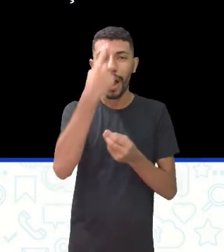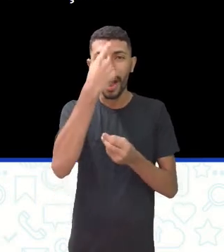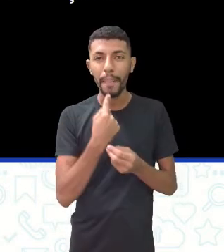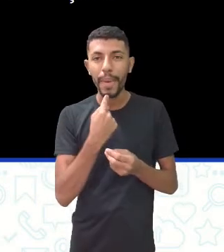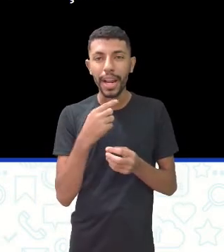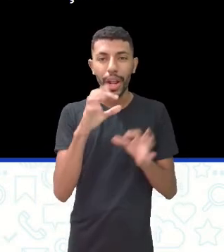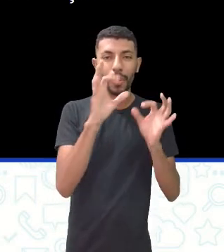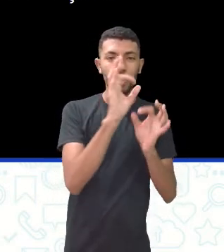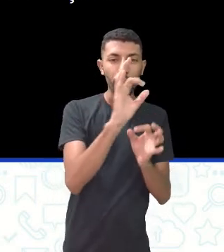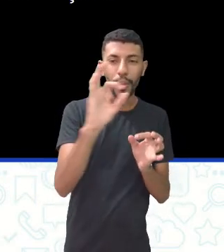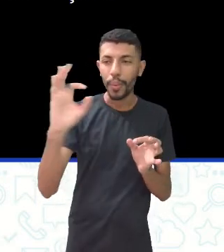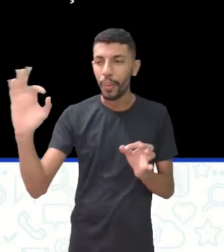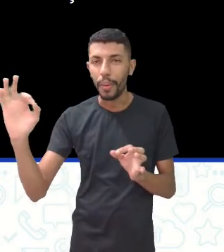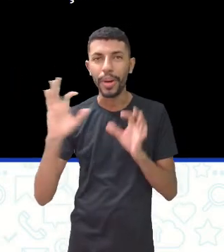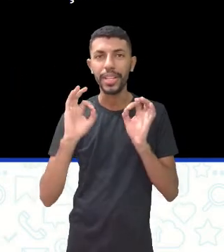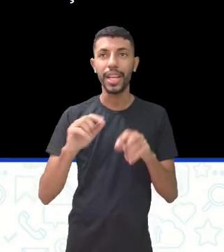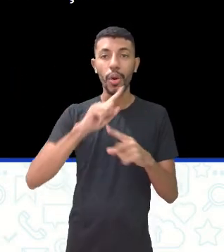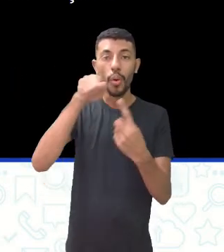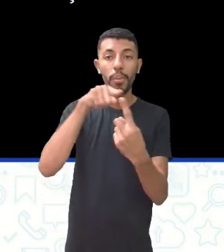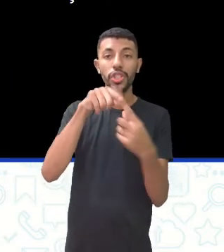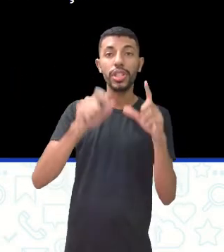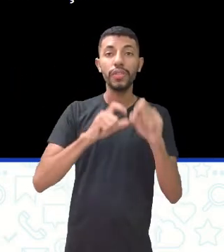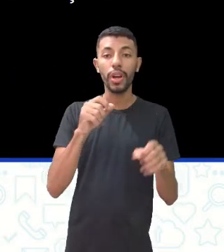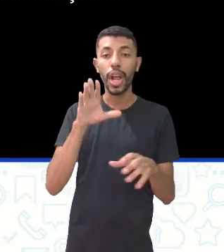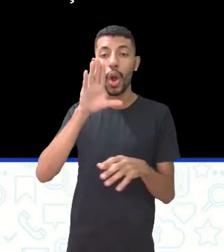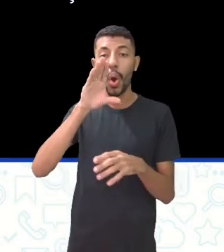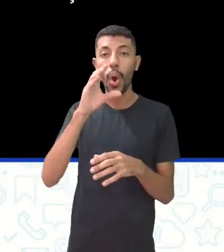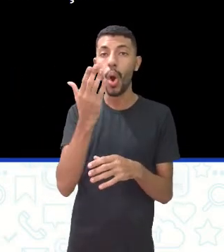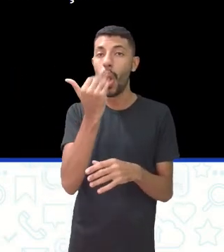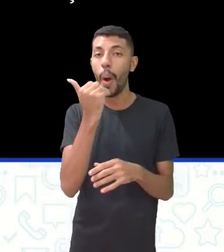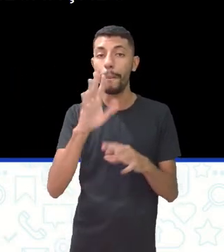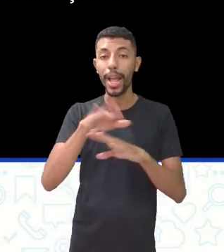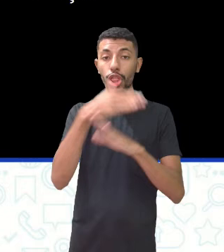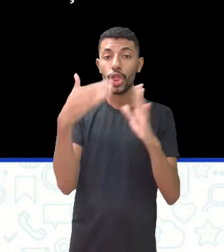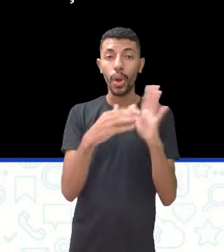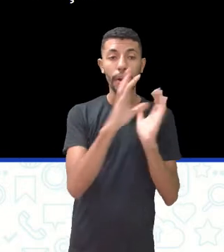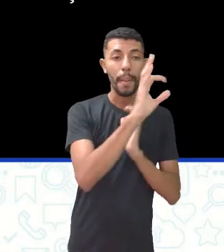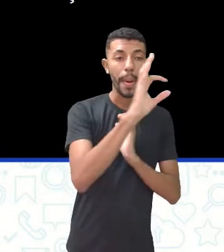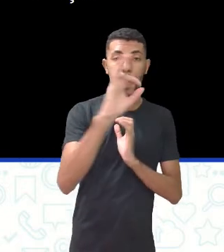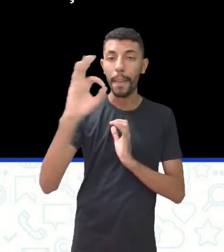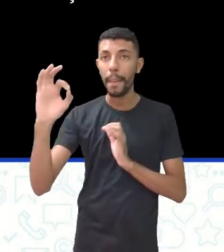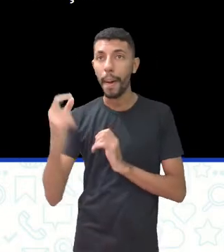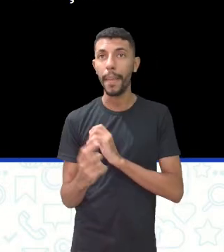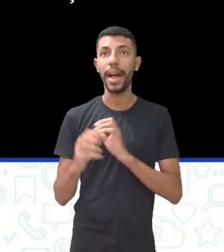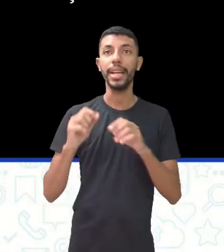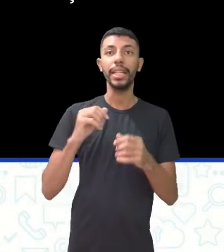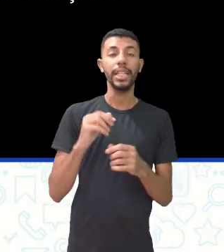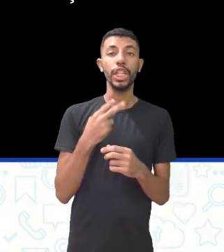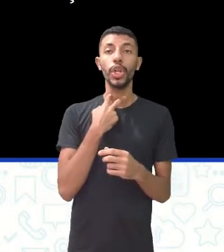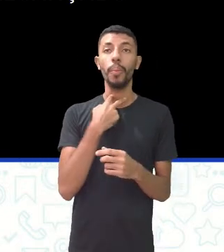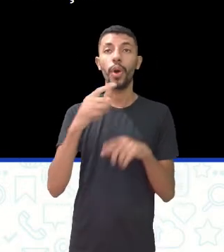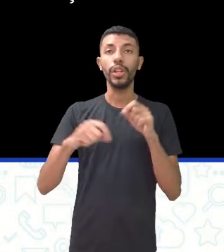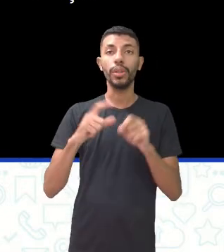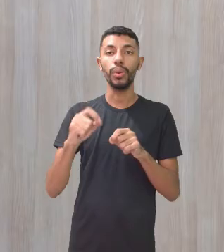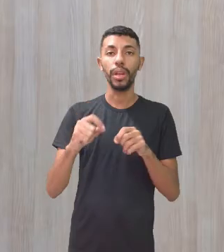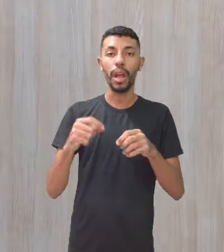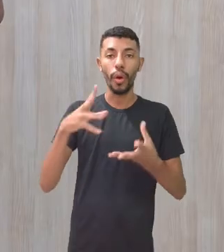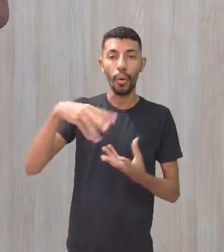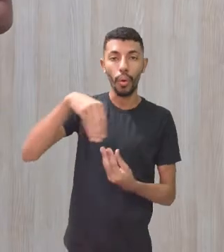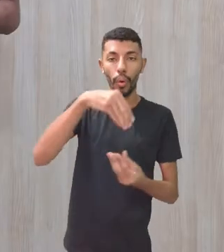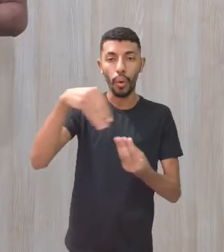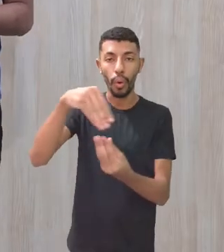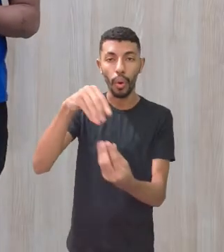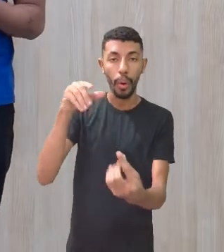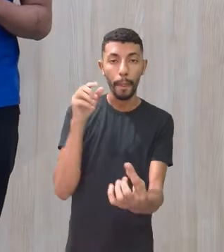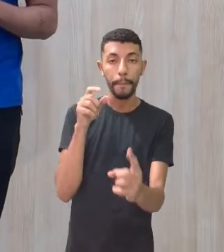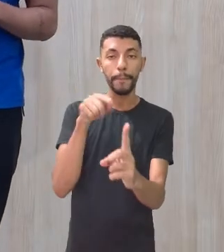aí o objetivo é comer todas essas pastilhas sem ser alcançado pelos fantasmas. Aqui, ó, esses azulzinhos. Então, você tem